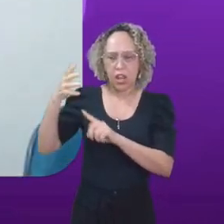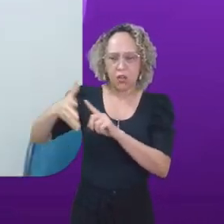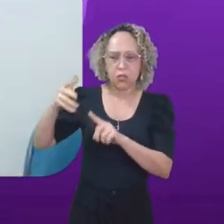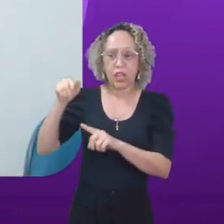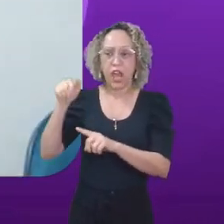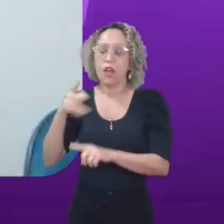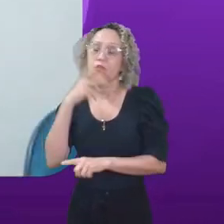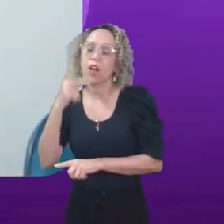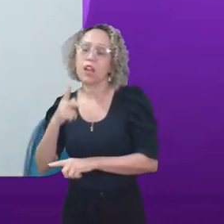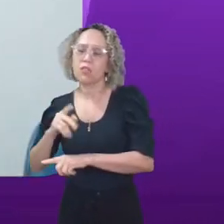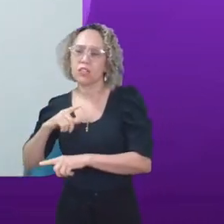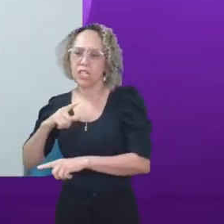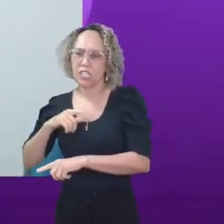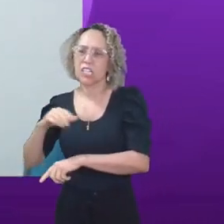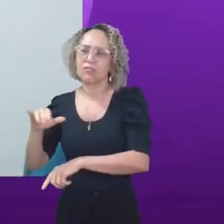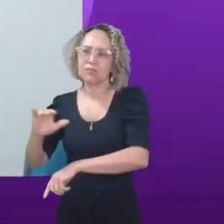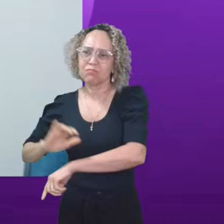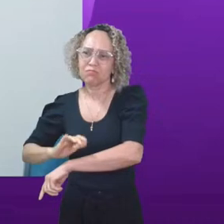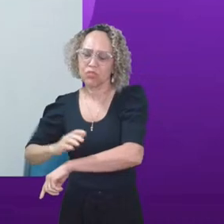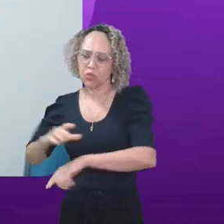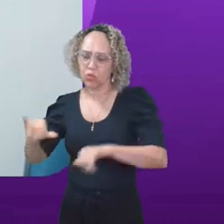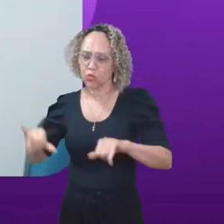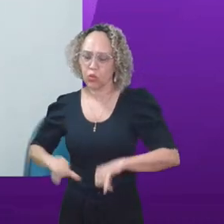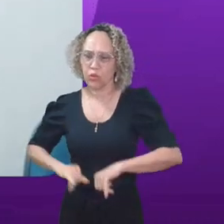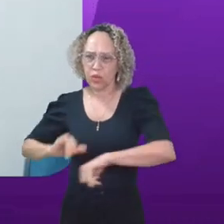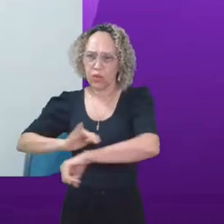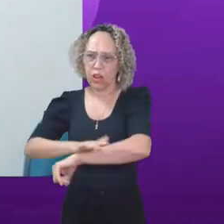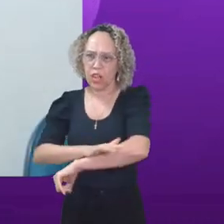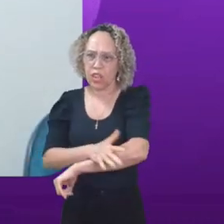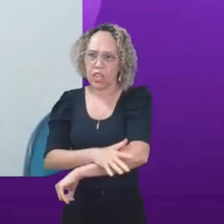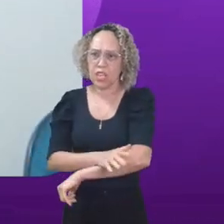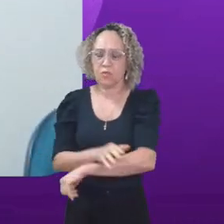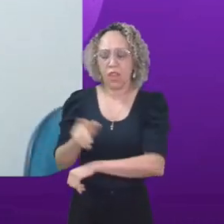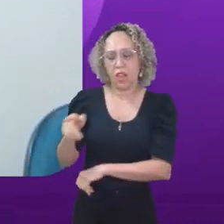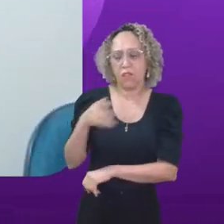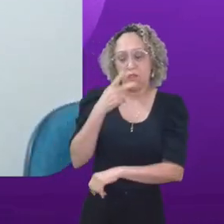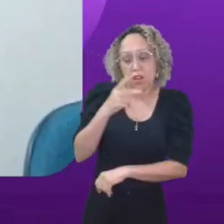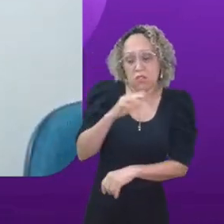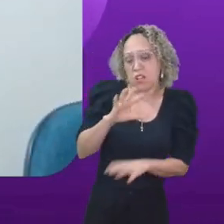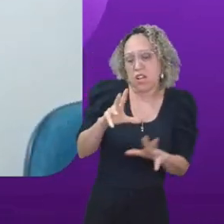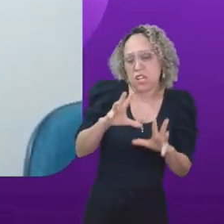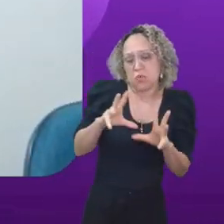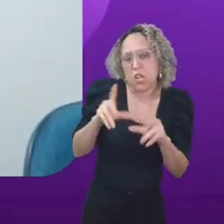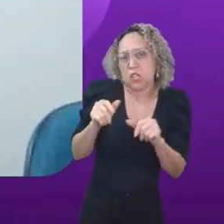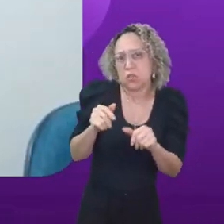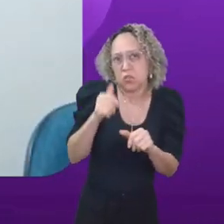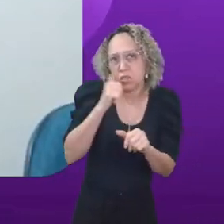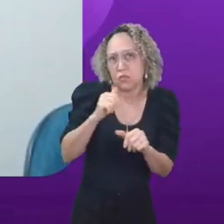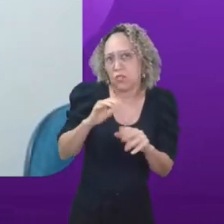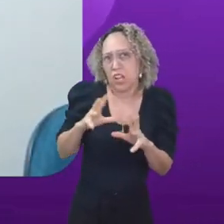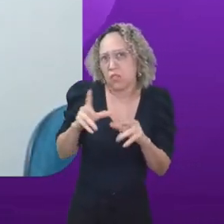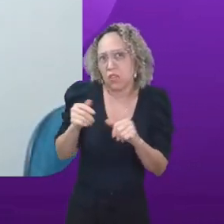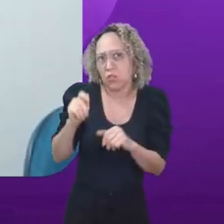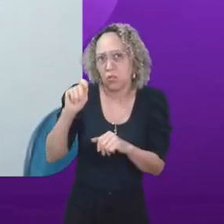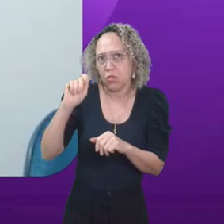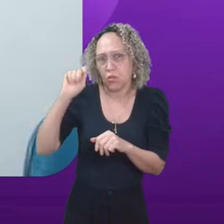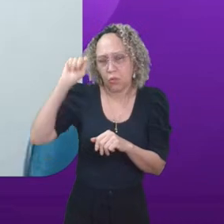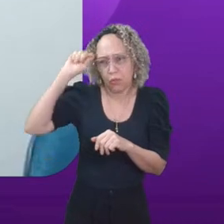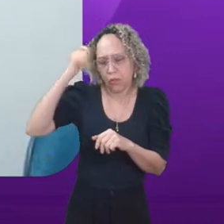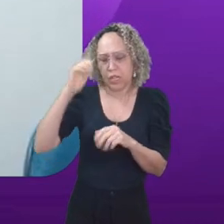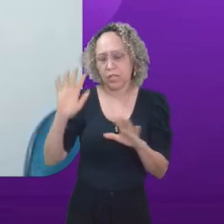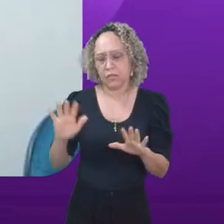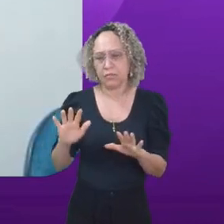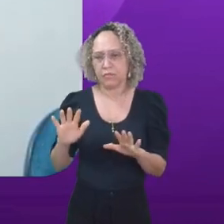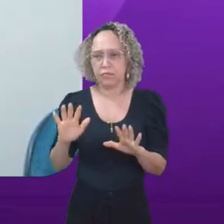E aí ela falava o seguinte, que não é toda mulher e não é todo preto. E o que é que a gente entende com isso?